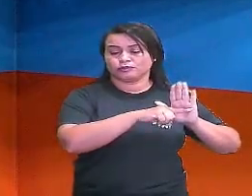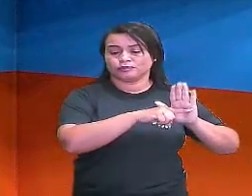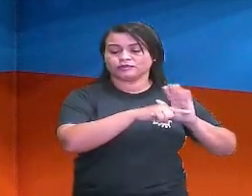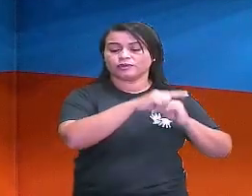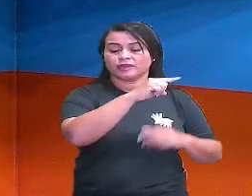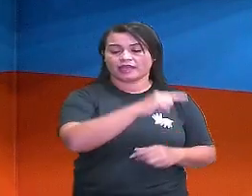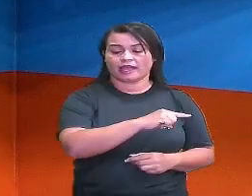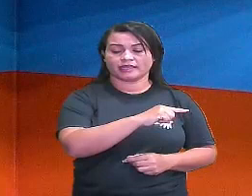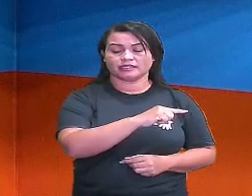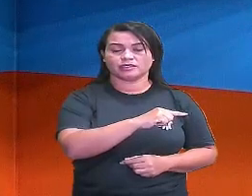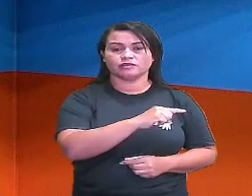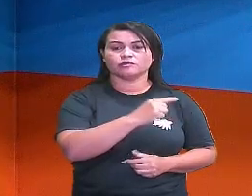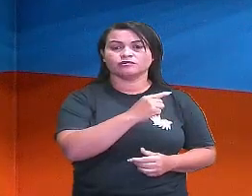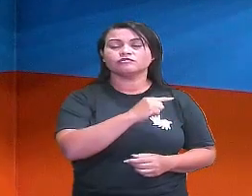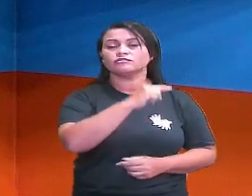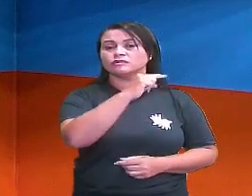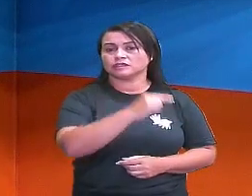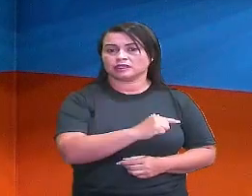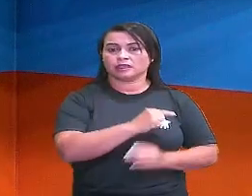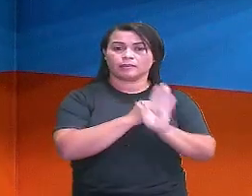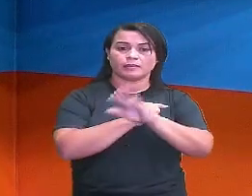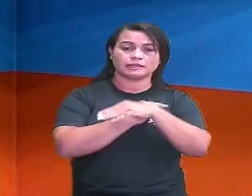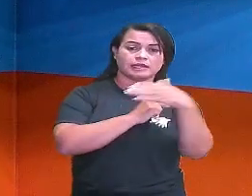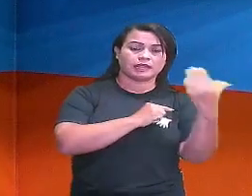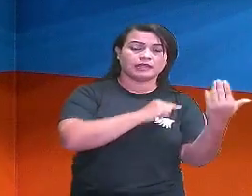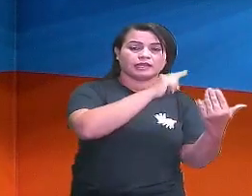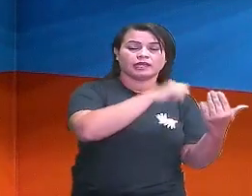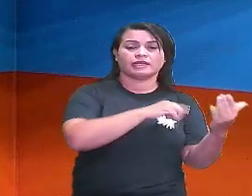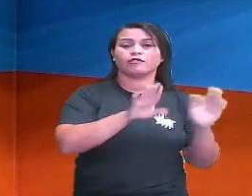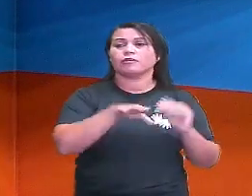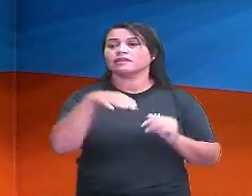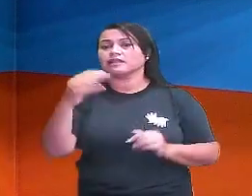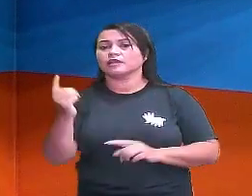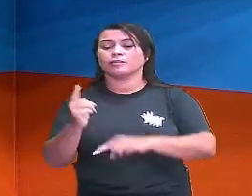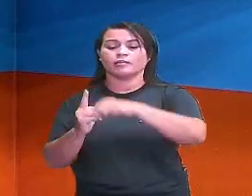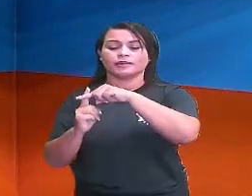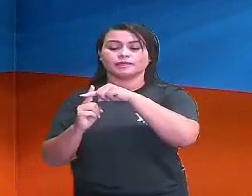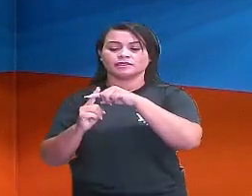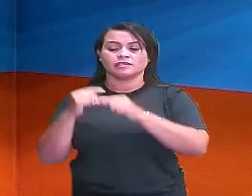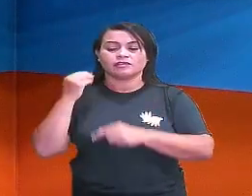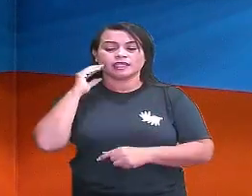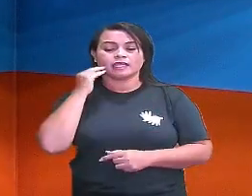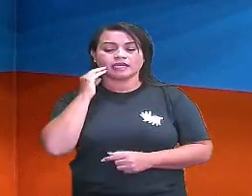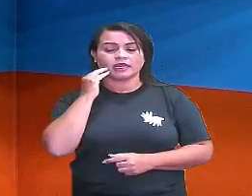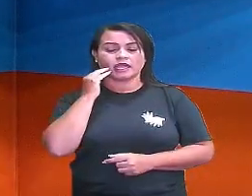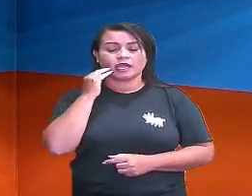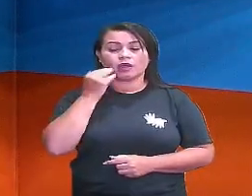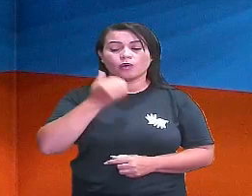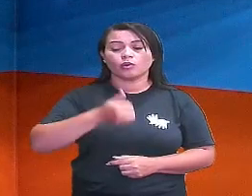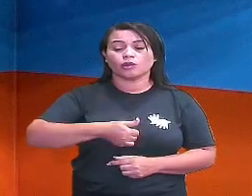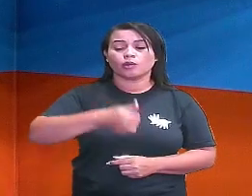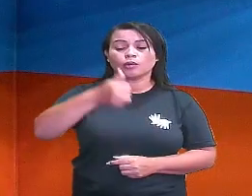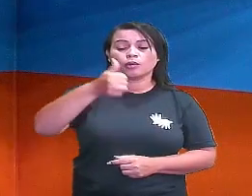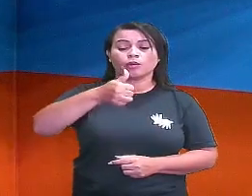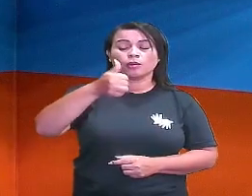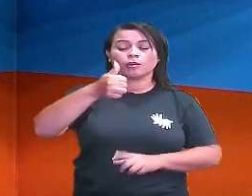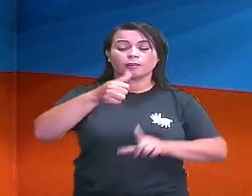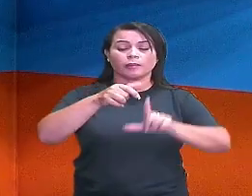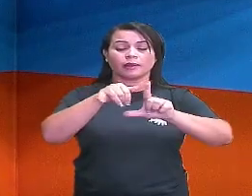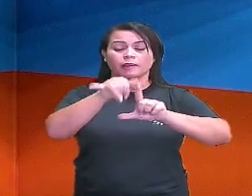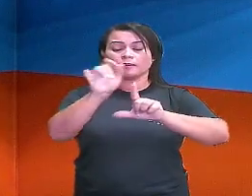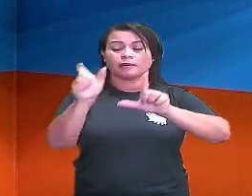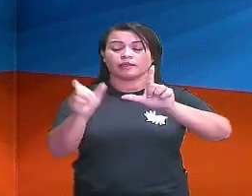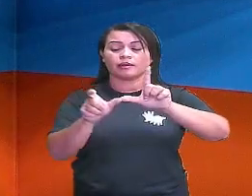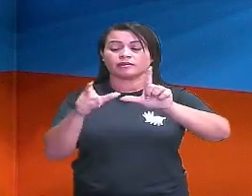Negativo, tá? Então, serão negativos, tá? Deu para entender aí? Então, no primeiro quadrante, eu tenho